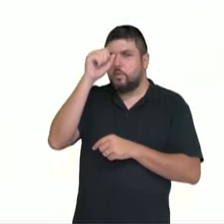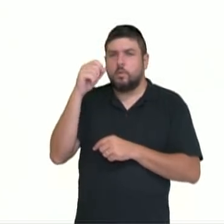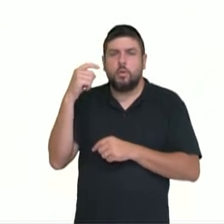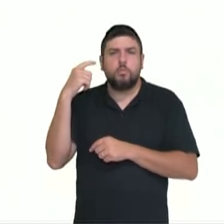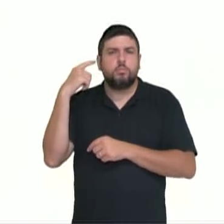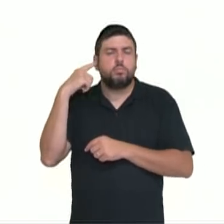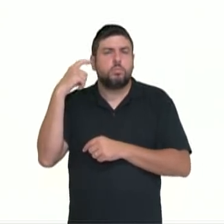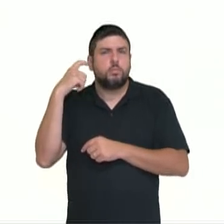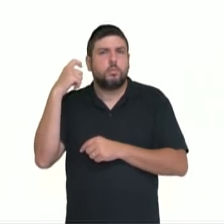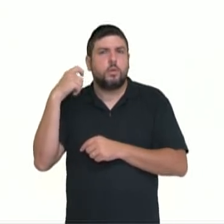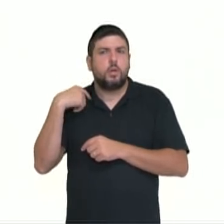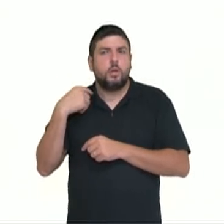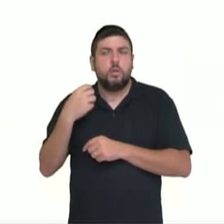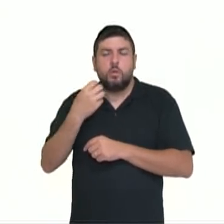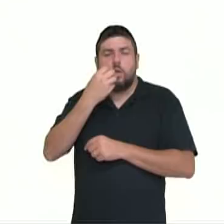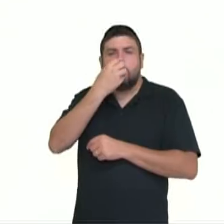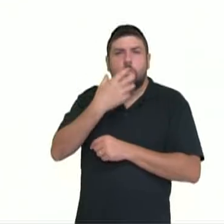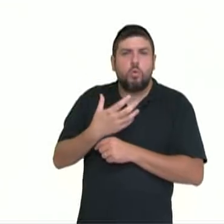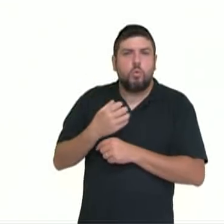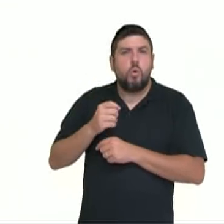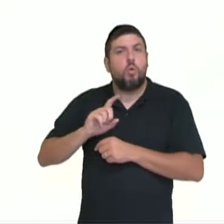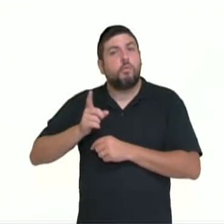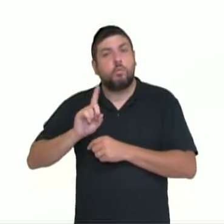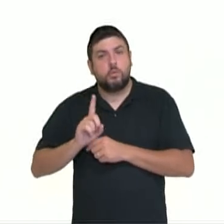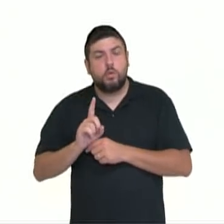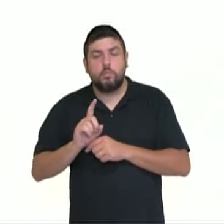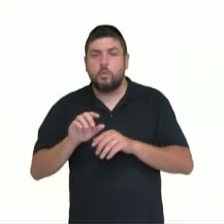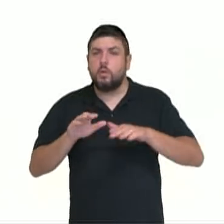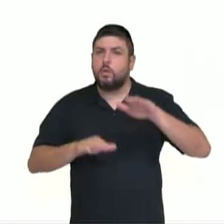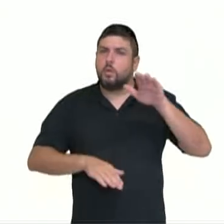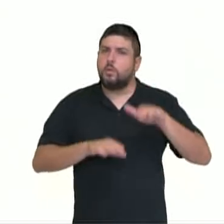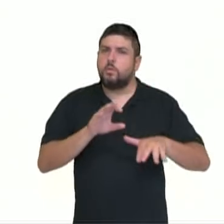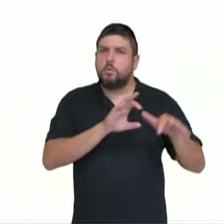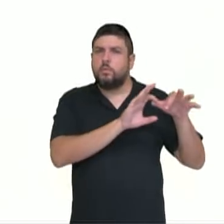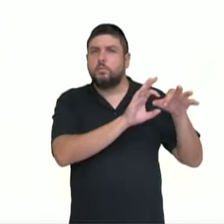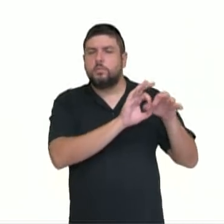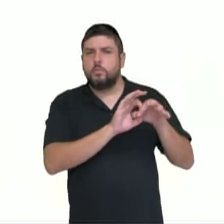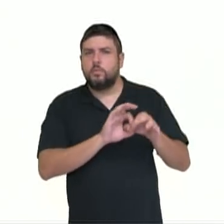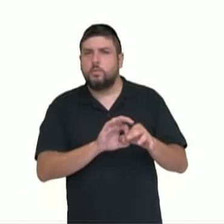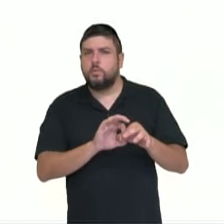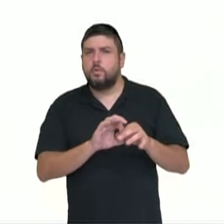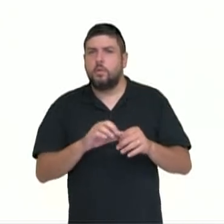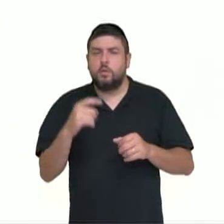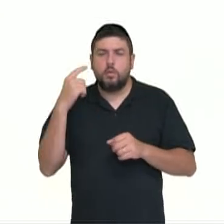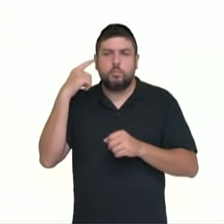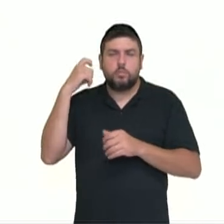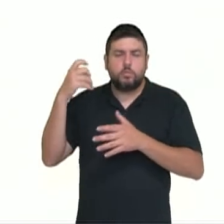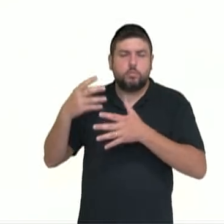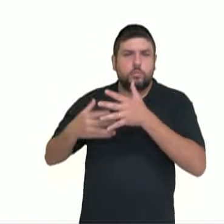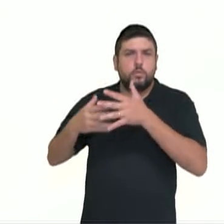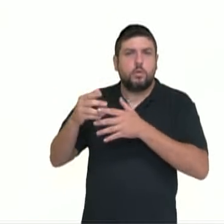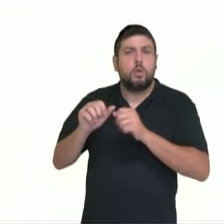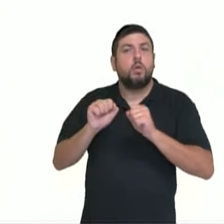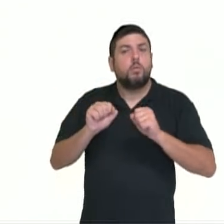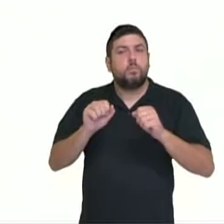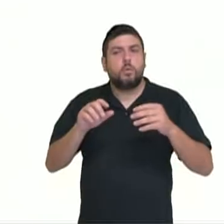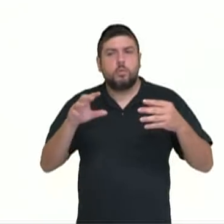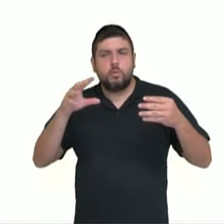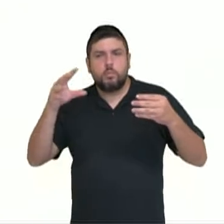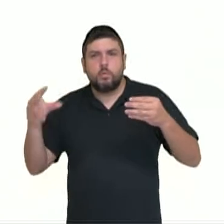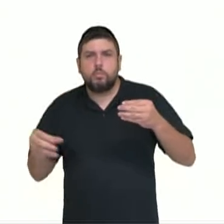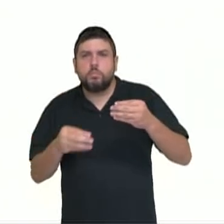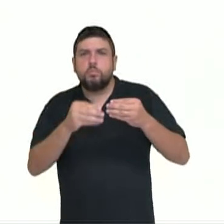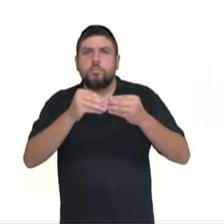agradável ou não, e ele pode, dependendo do contexto, e ele pode ser usado nas